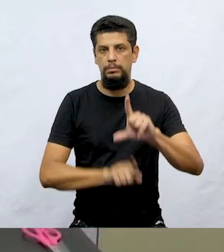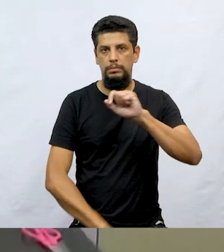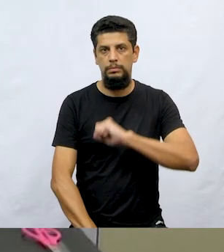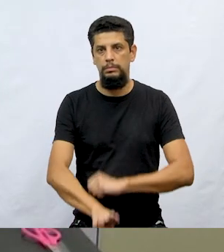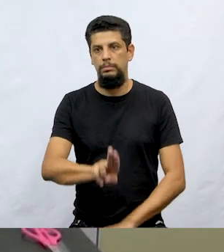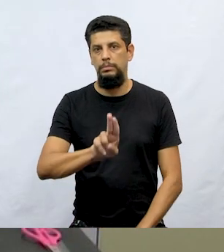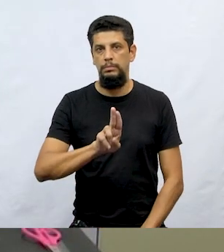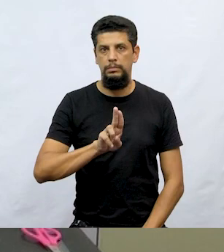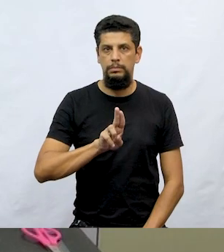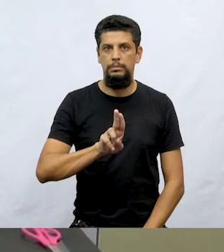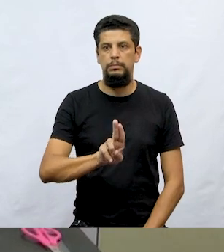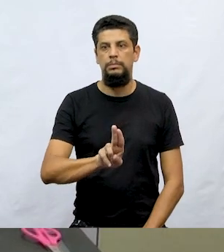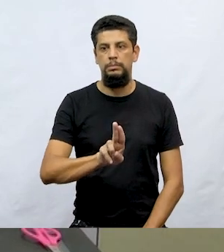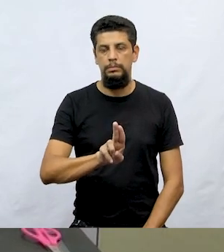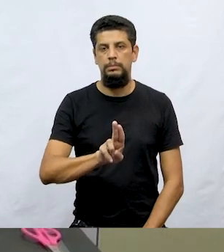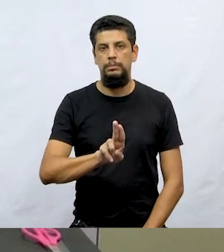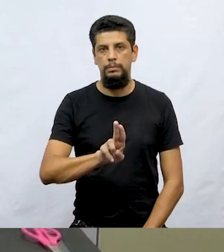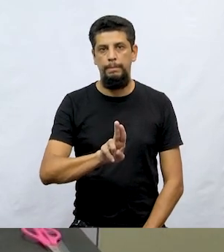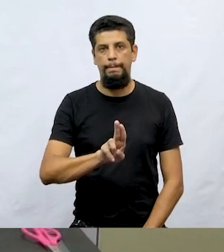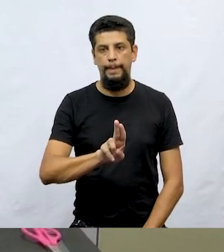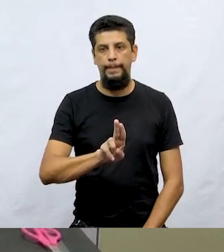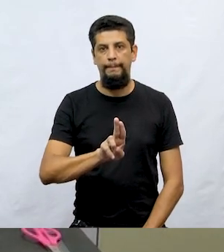Letra U.